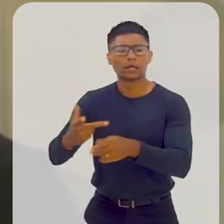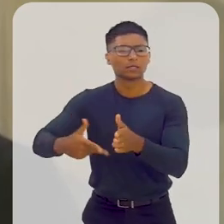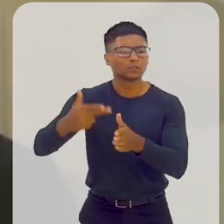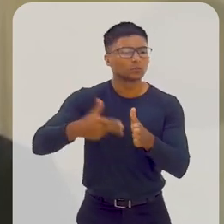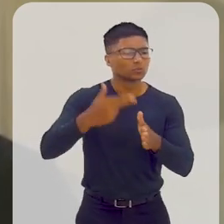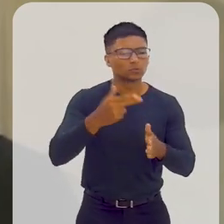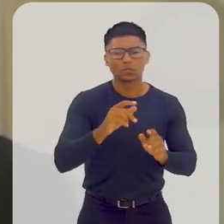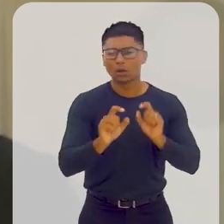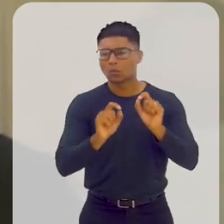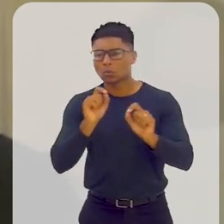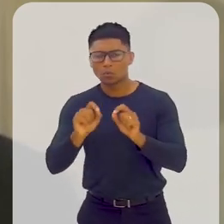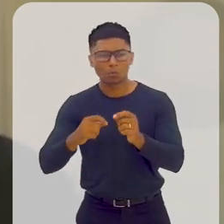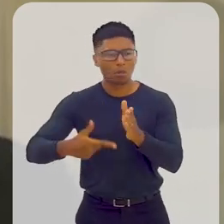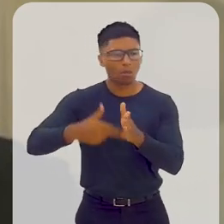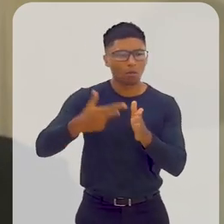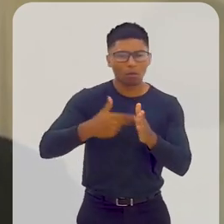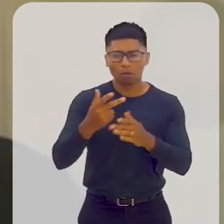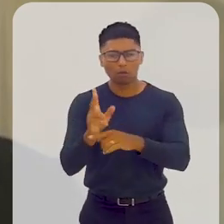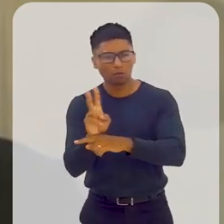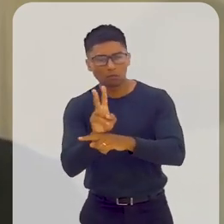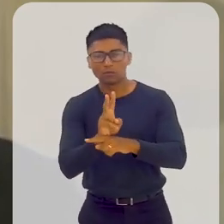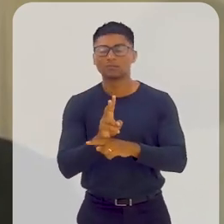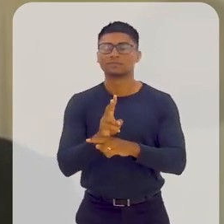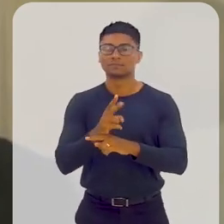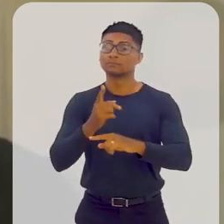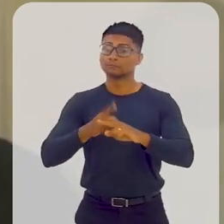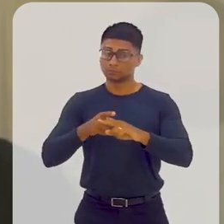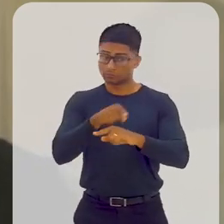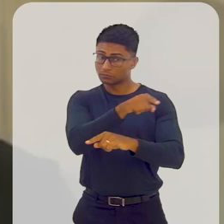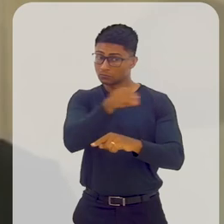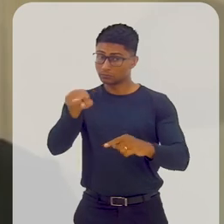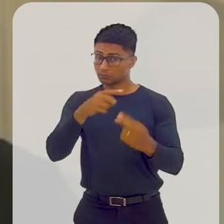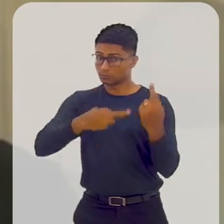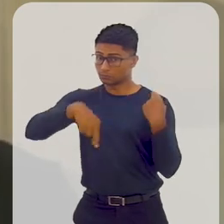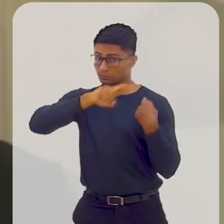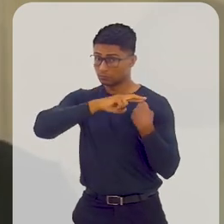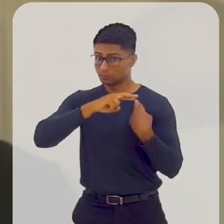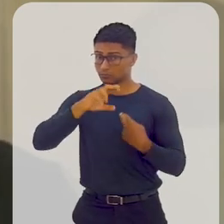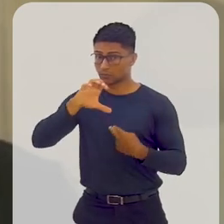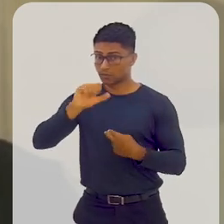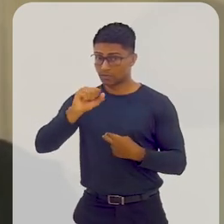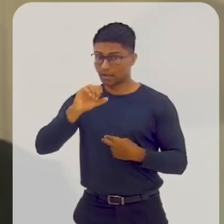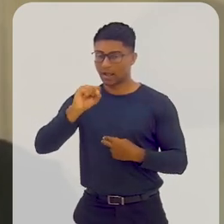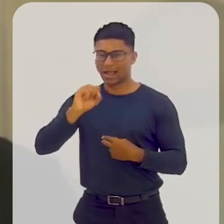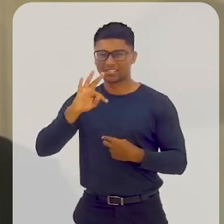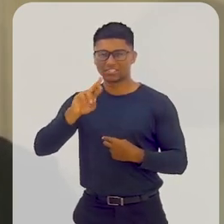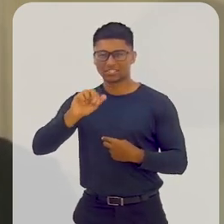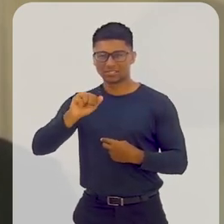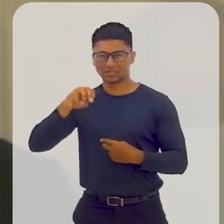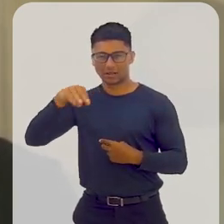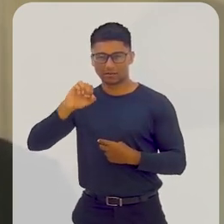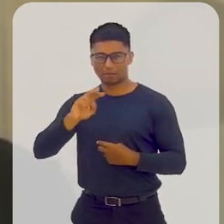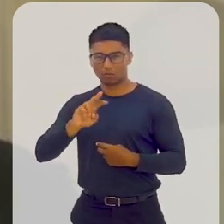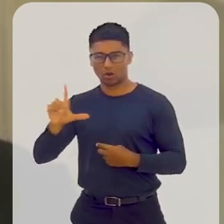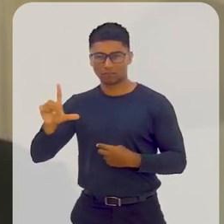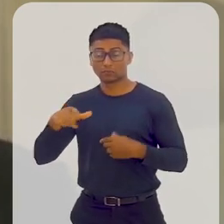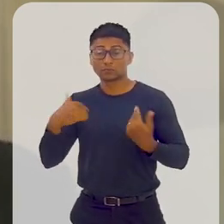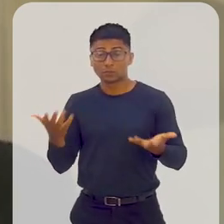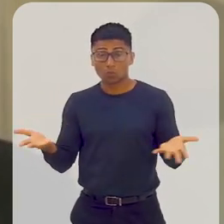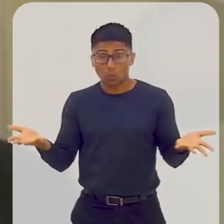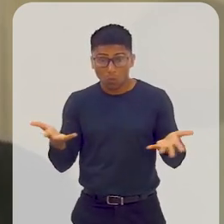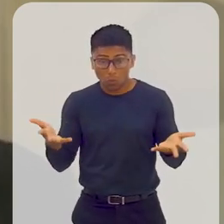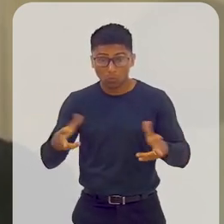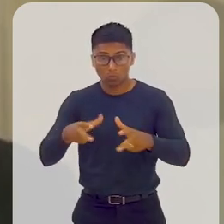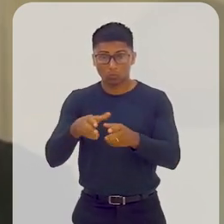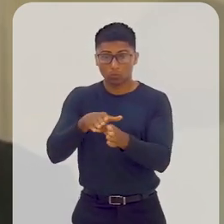essas atividades também. Porque eles são responsáveis pelas castrações, né? Então, o conselho hoje ele tem uma